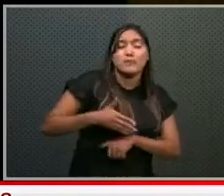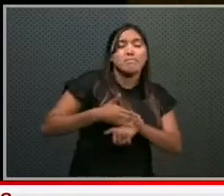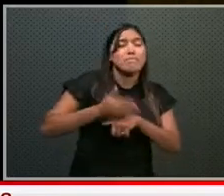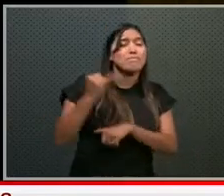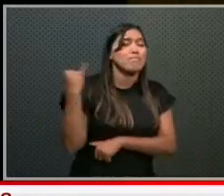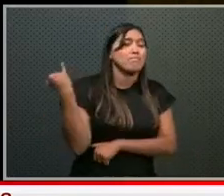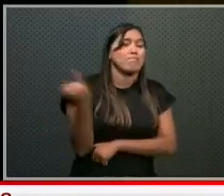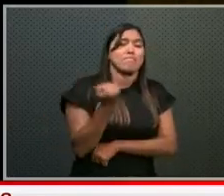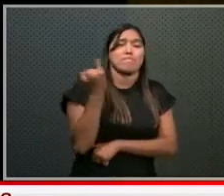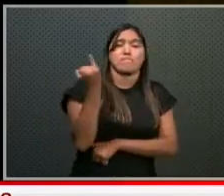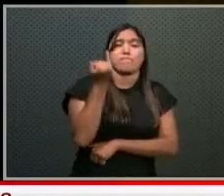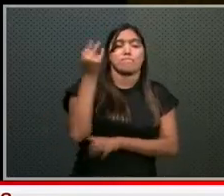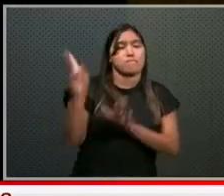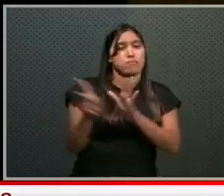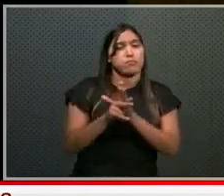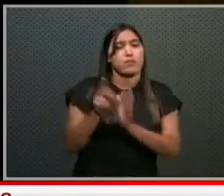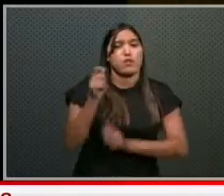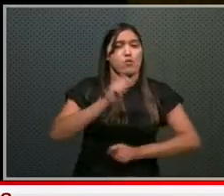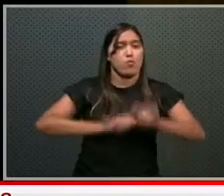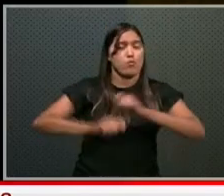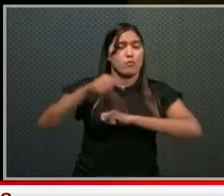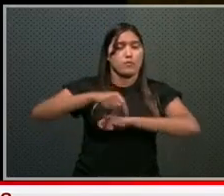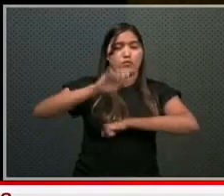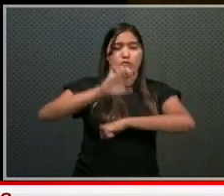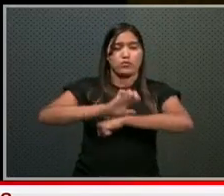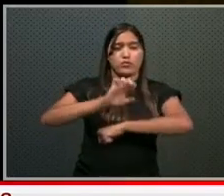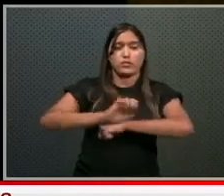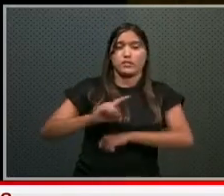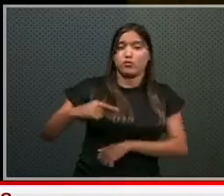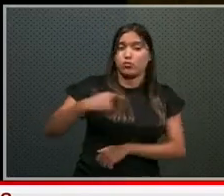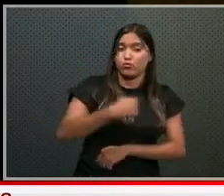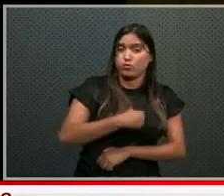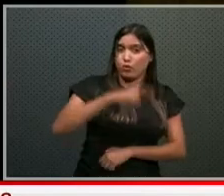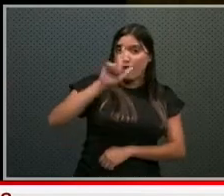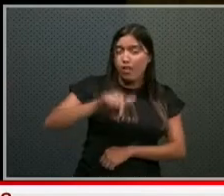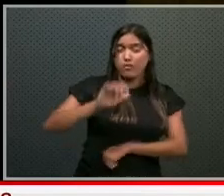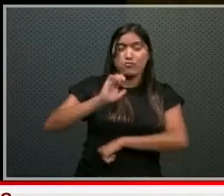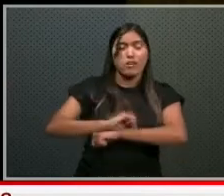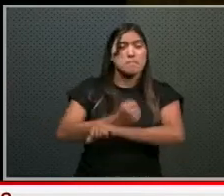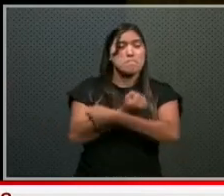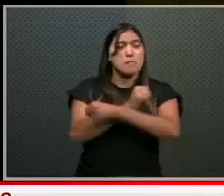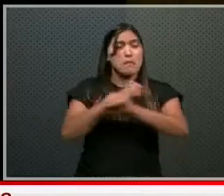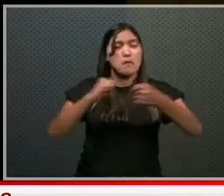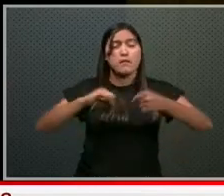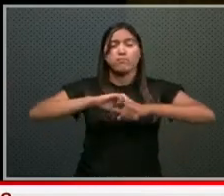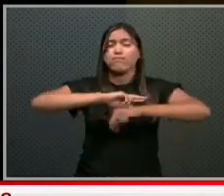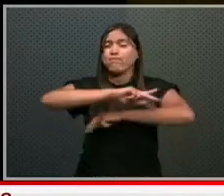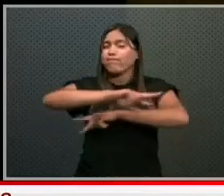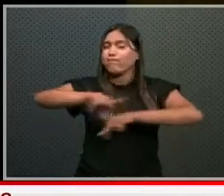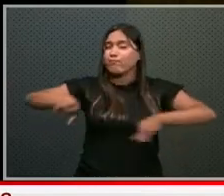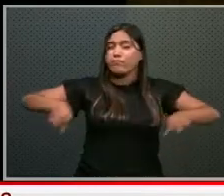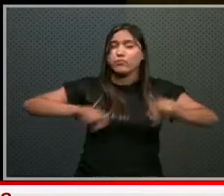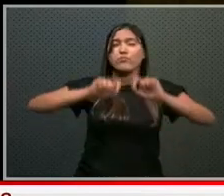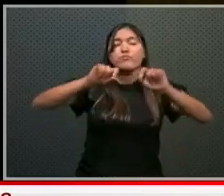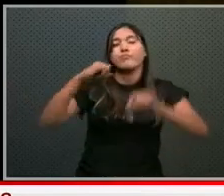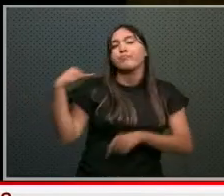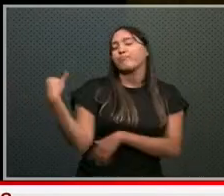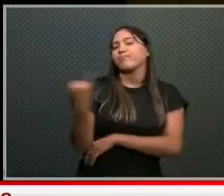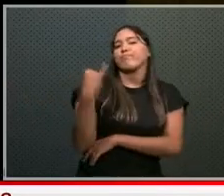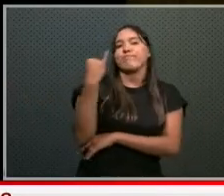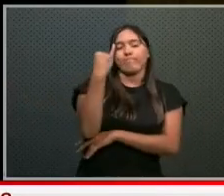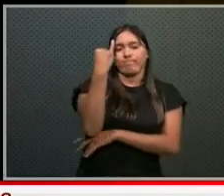pujante da economia do nosso Estado Nós somos o estado tão grande tão diverso que há importância